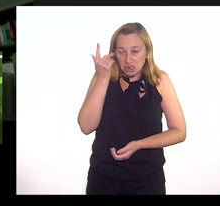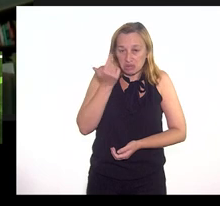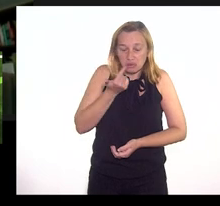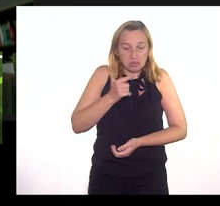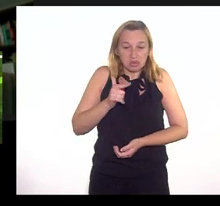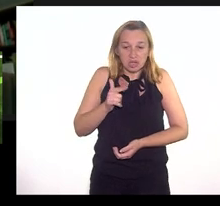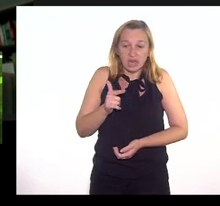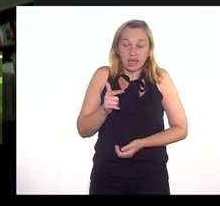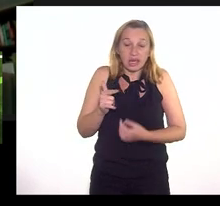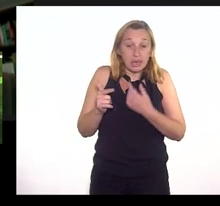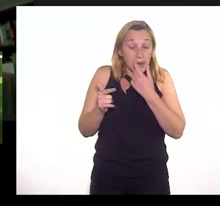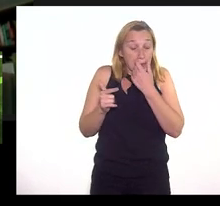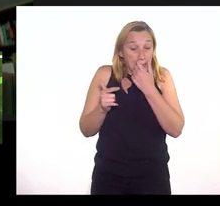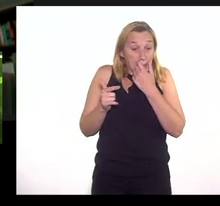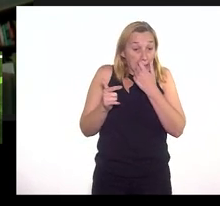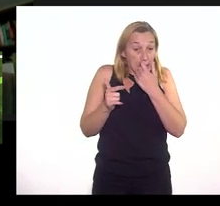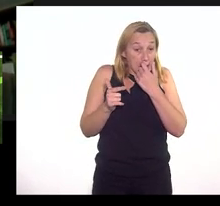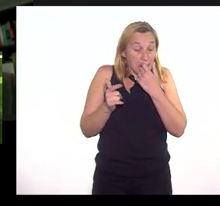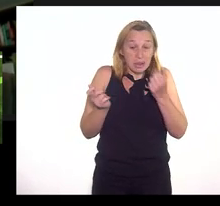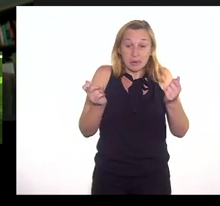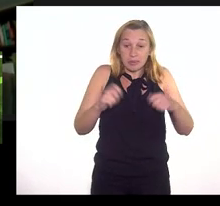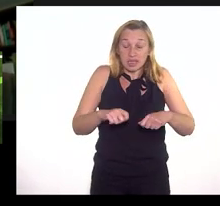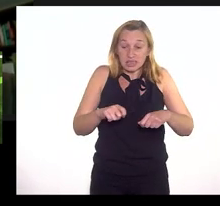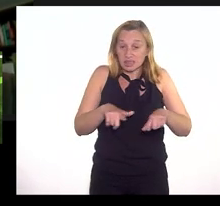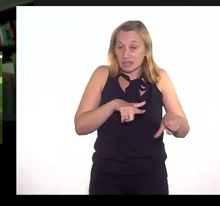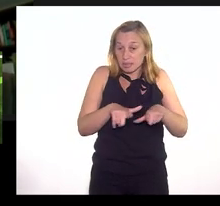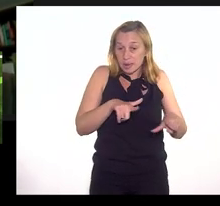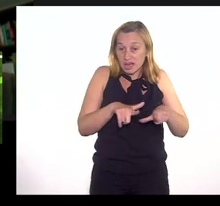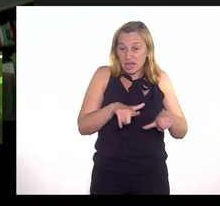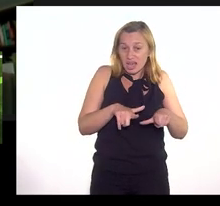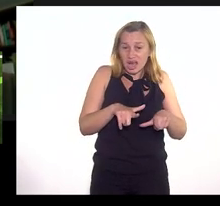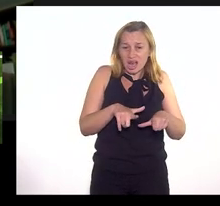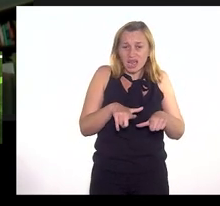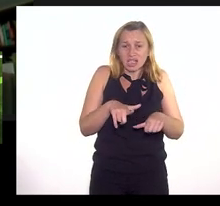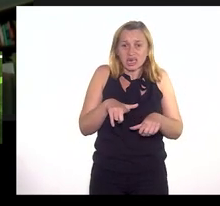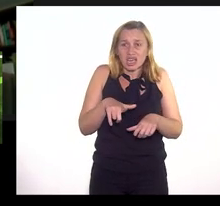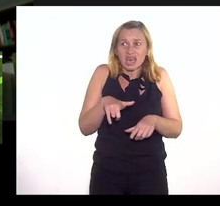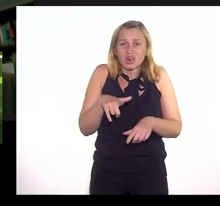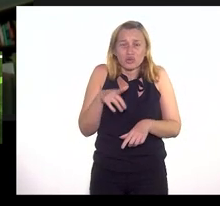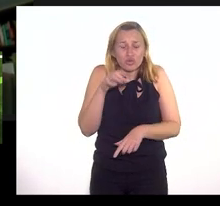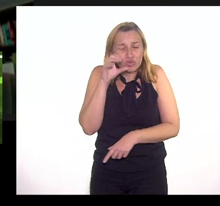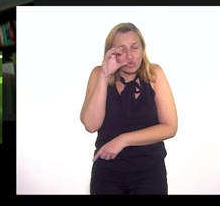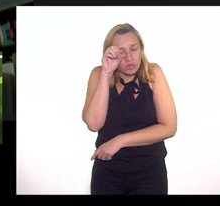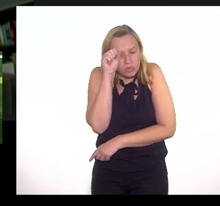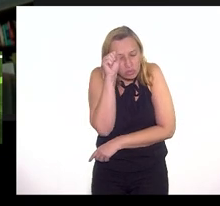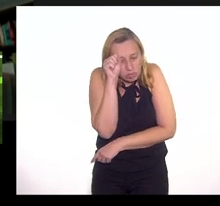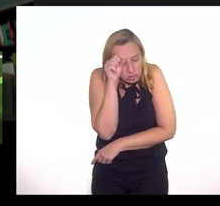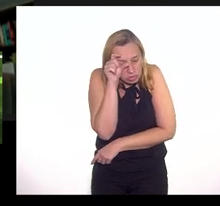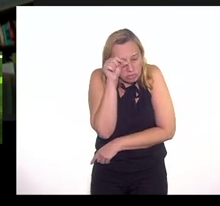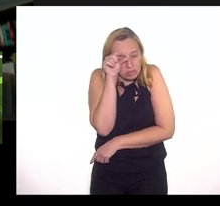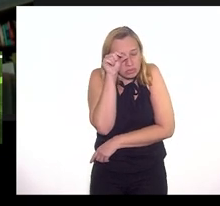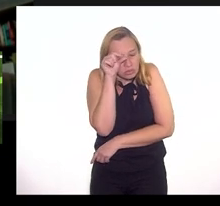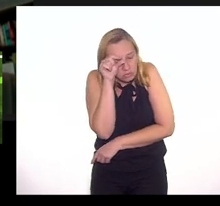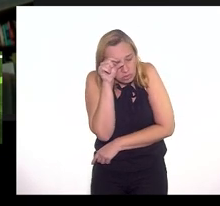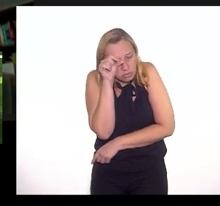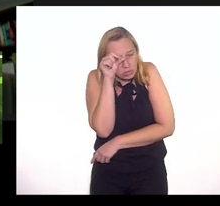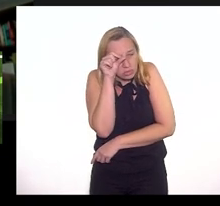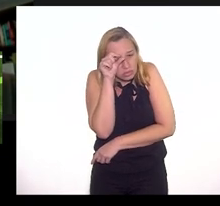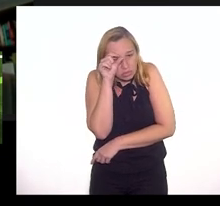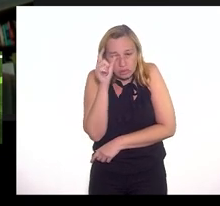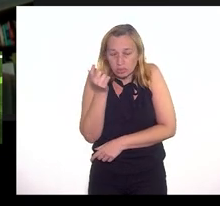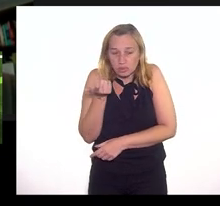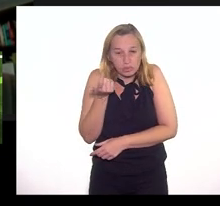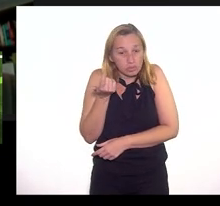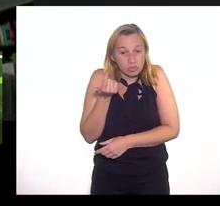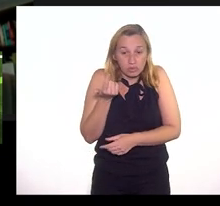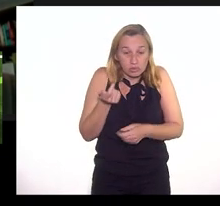de sono e a hipersonia idiopática. Nós temos crises de sono incontroláveis,